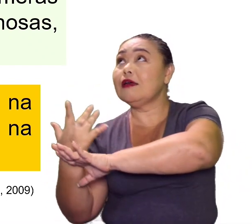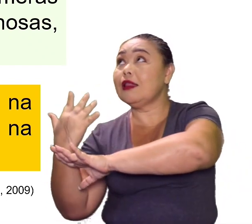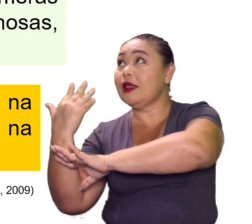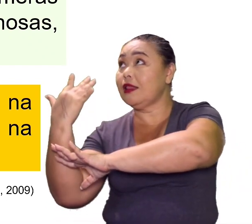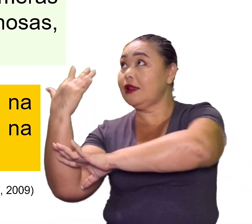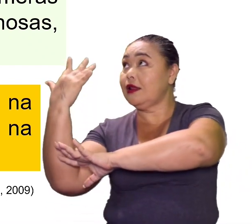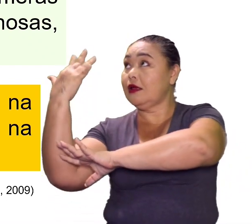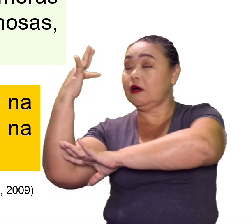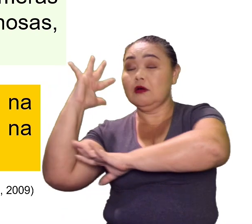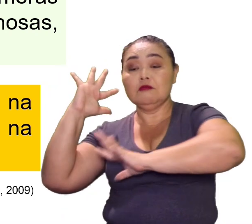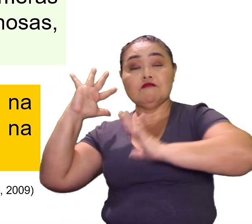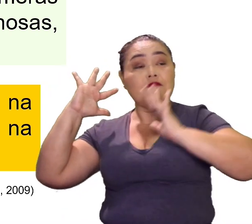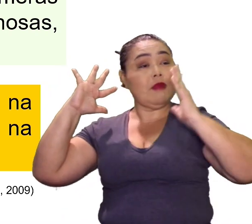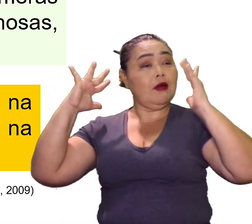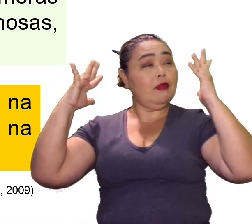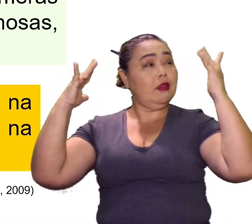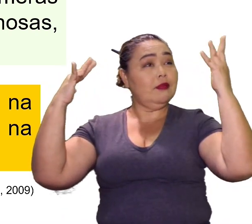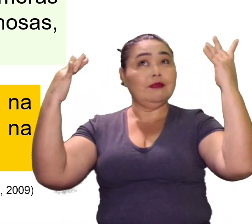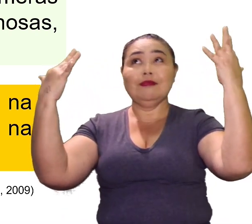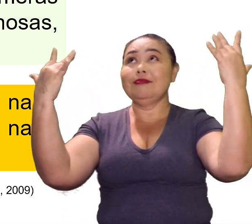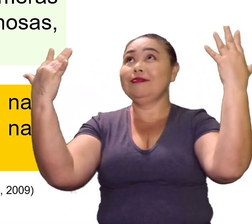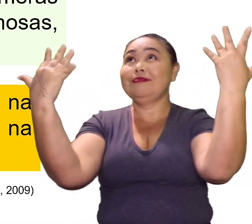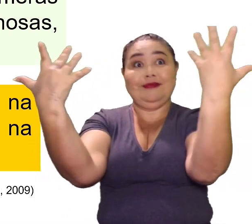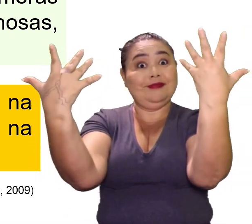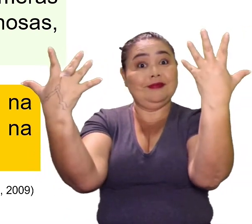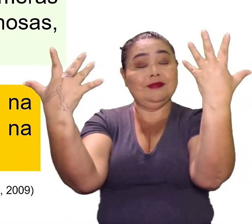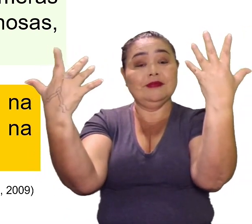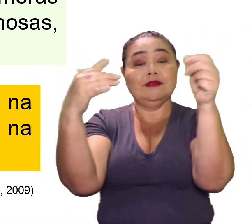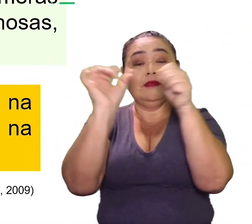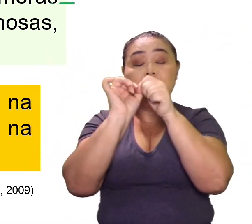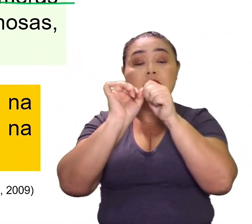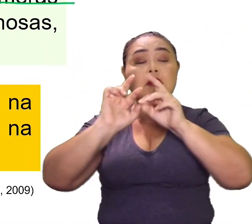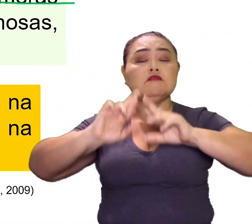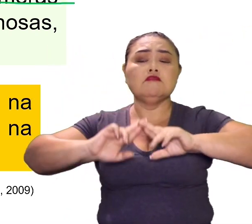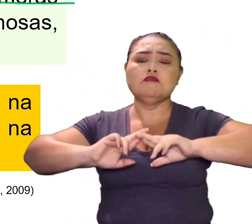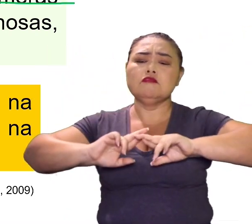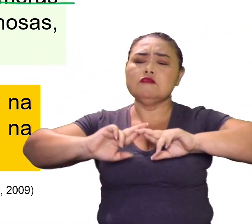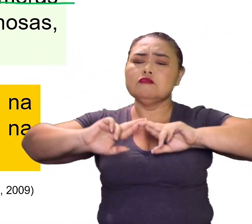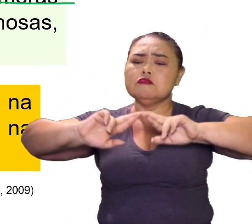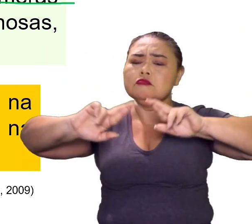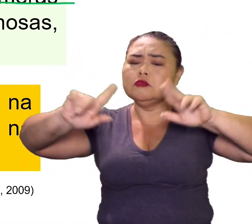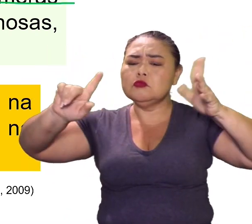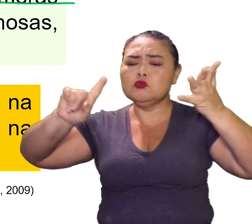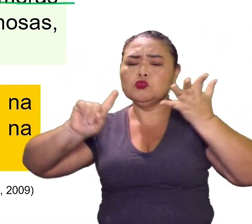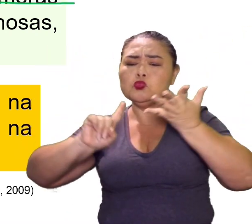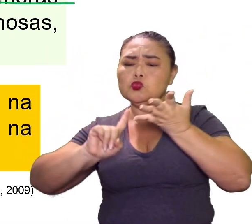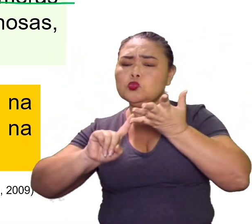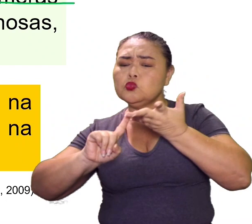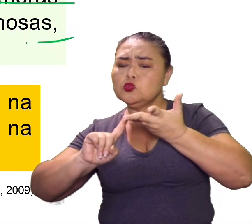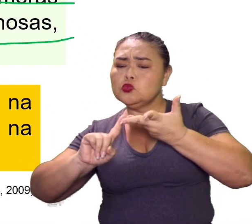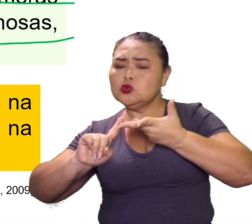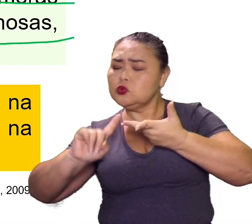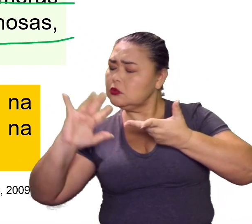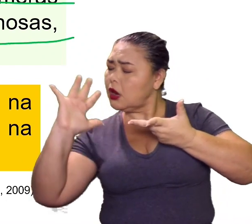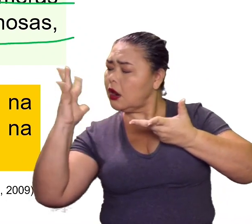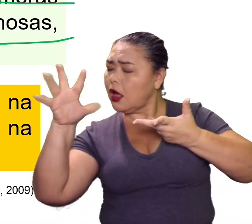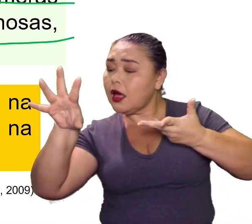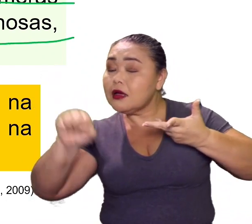natureza, à vegetação. Exatamente, que há inúmeras espécies comestíveis,